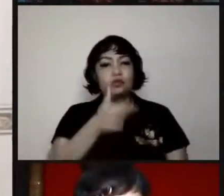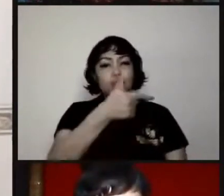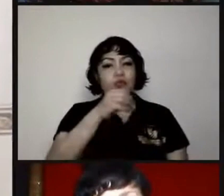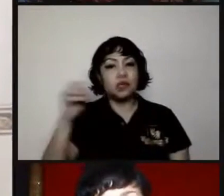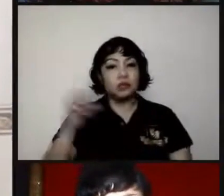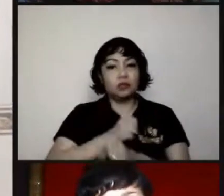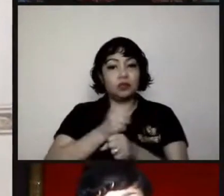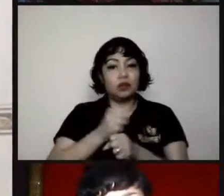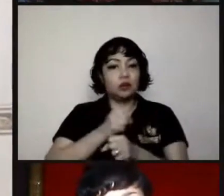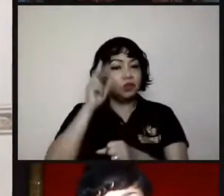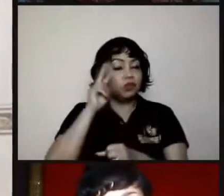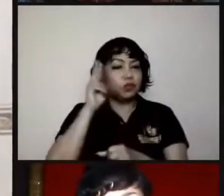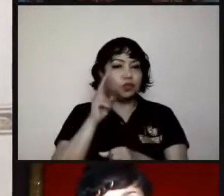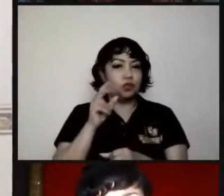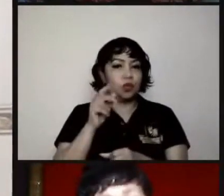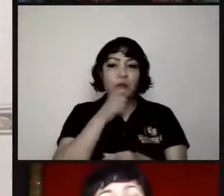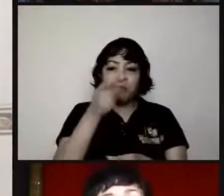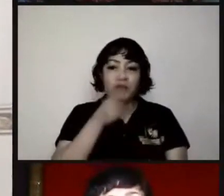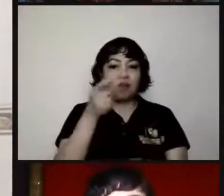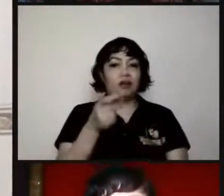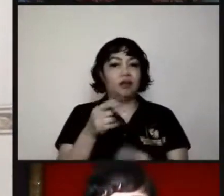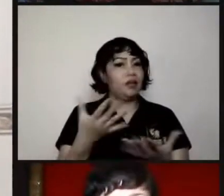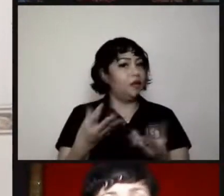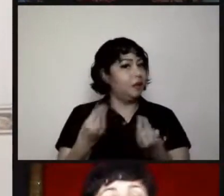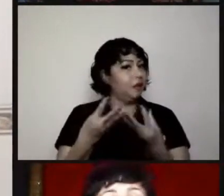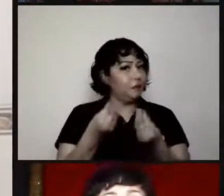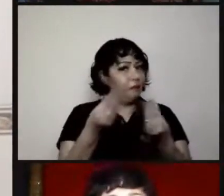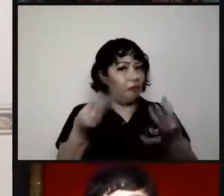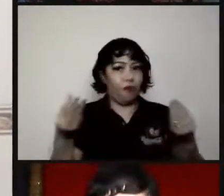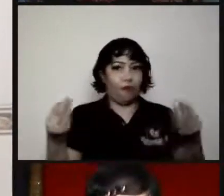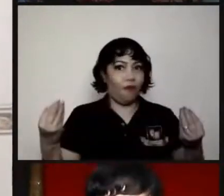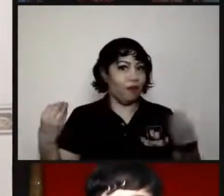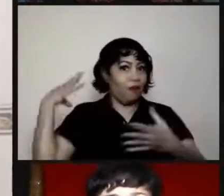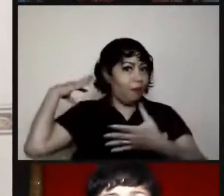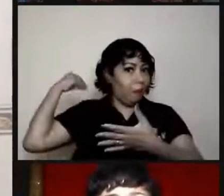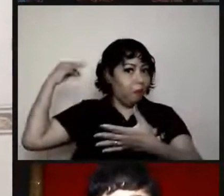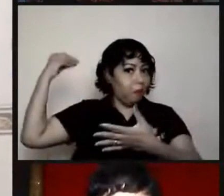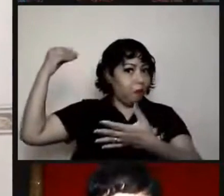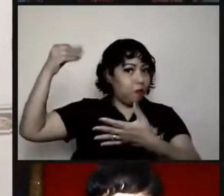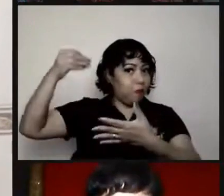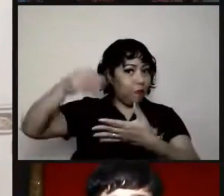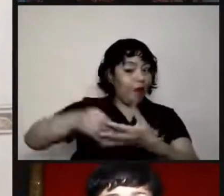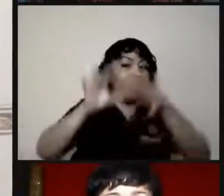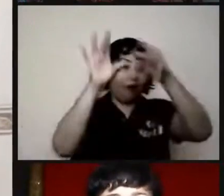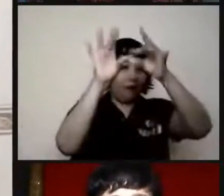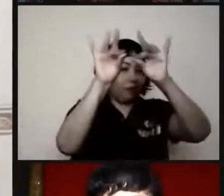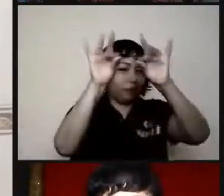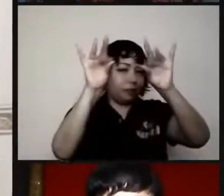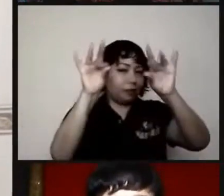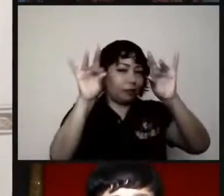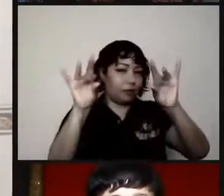história para poder falar. Então, é muita coisa, né? São muitos detalhes que podemos